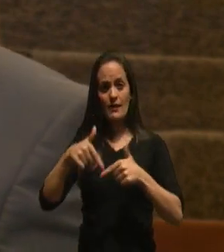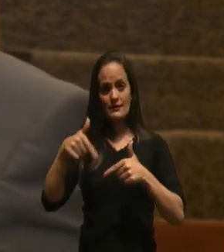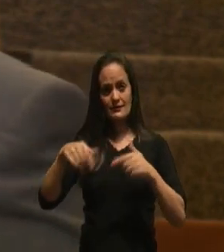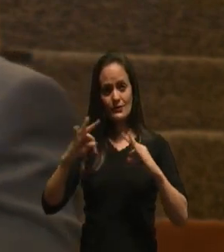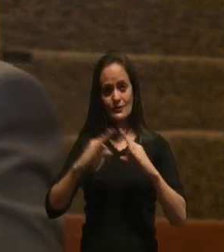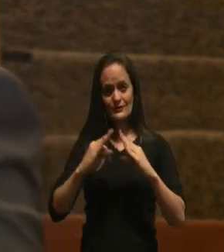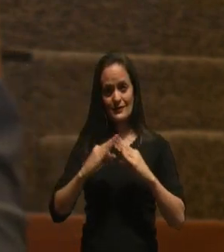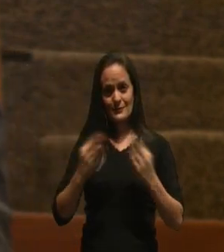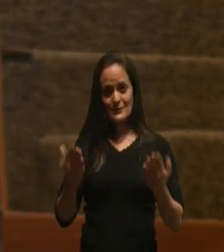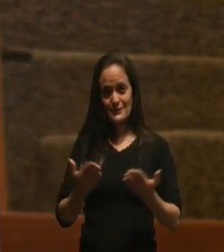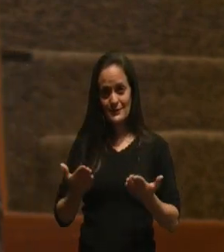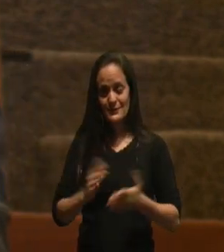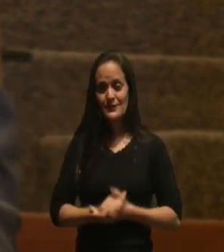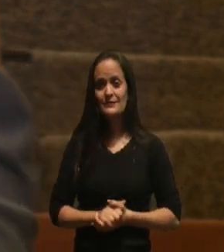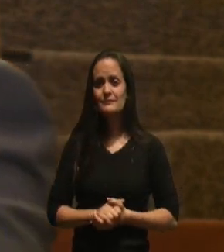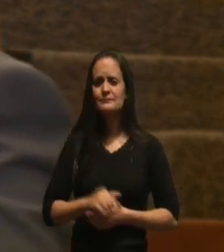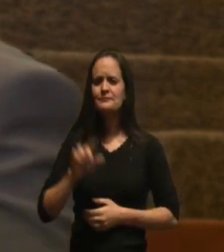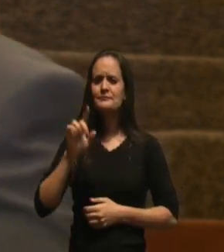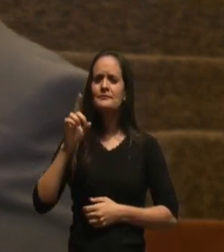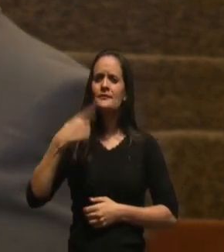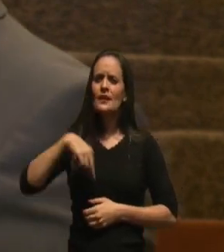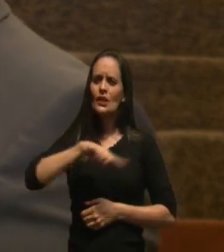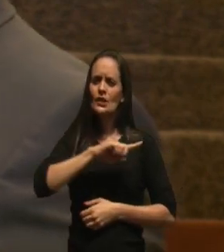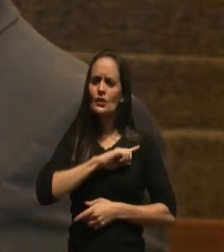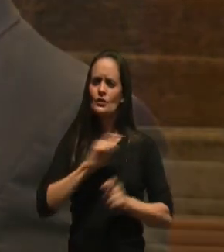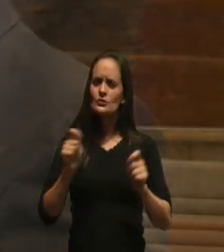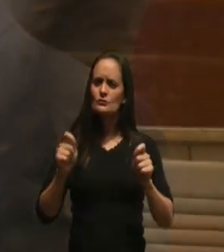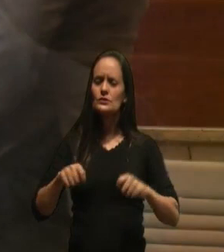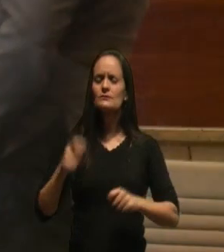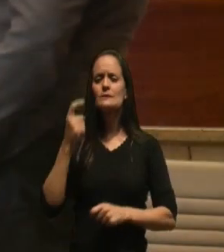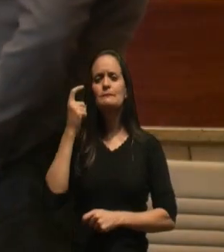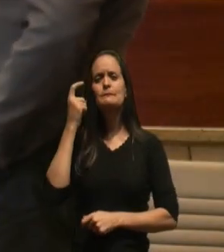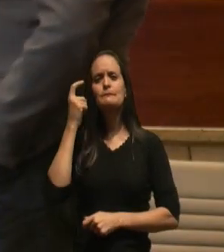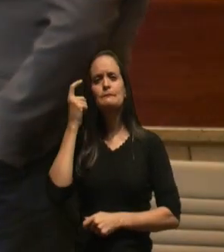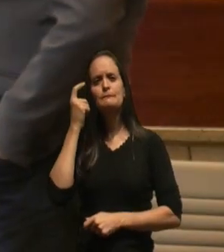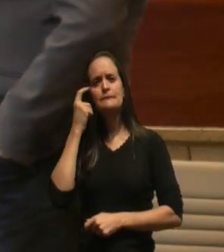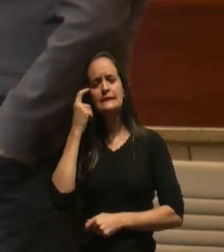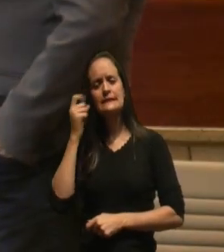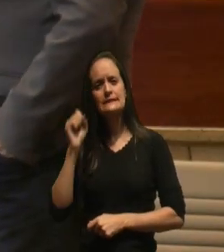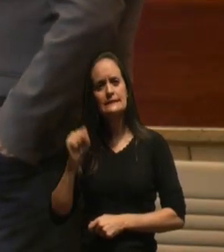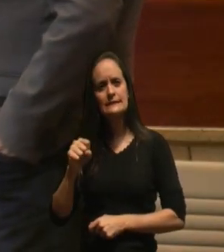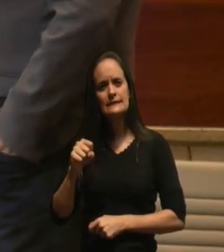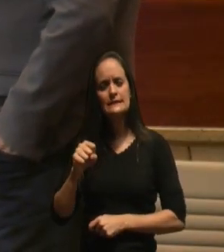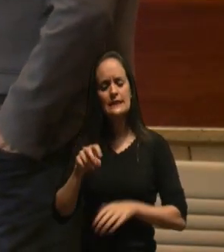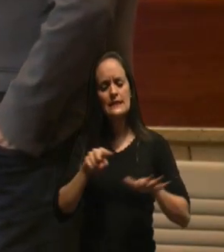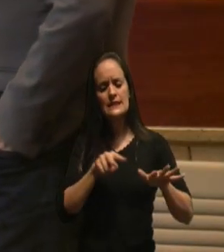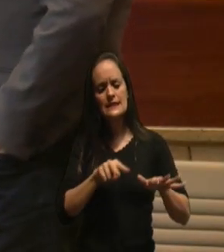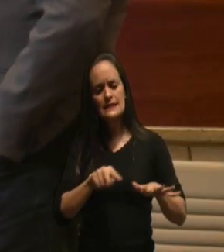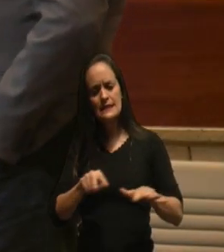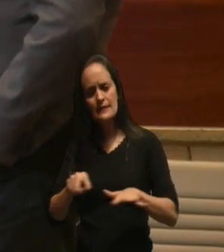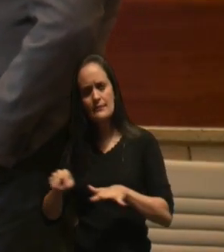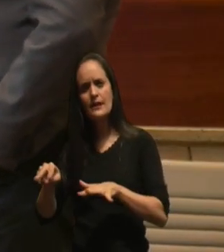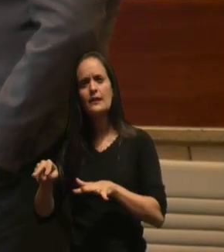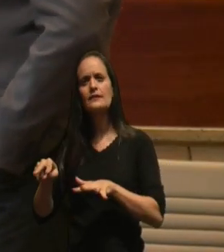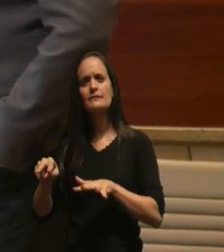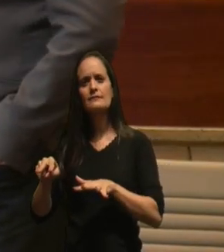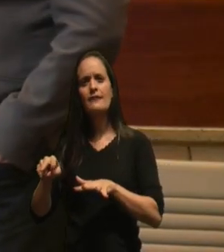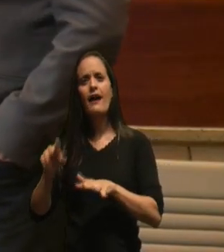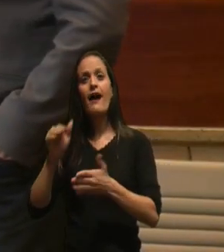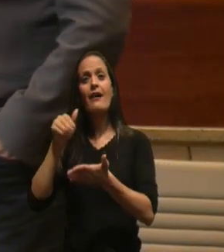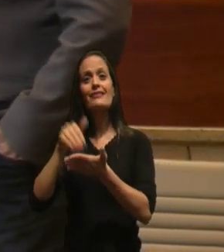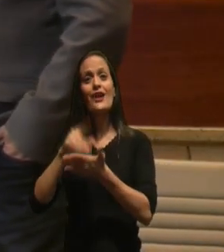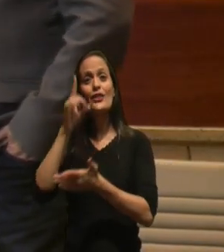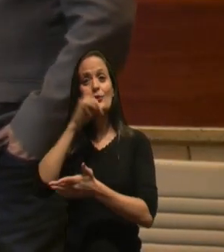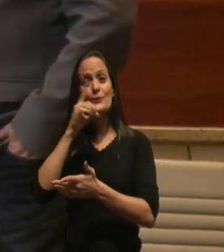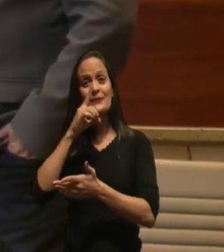Senhor. E que nós possamos pensar nisto, neste restante de semana, até nos encontrarmos domingo novamente, às